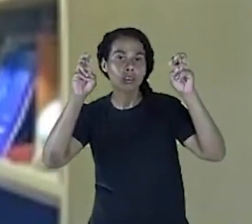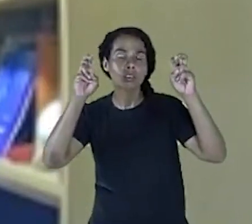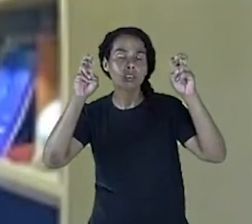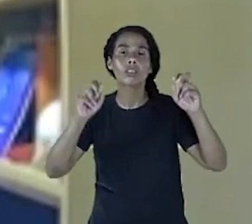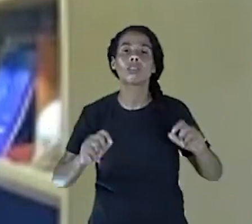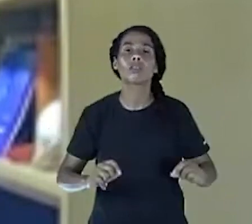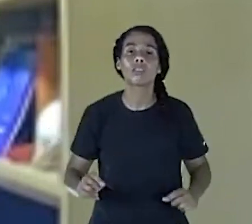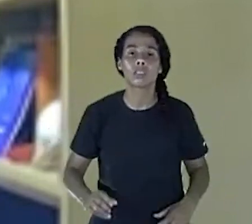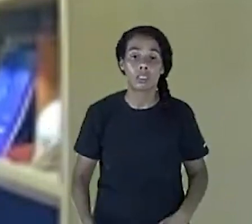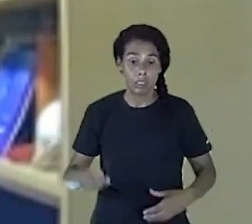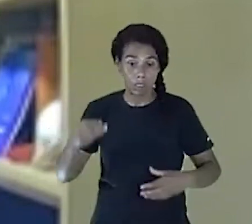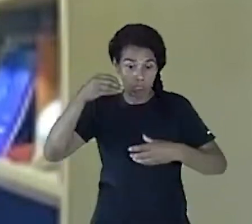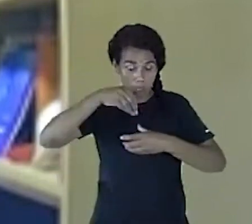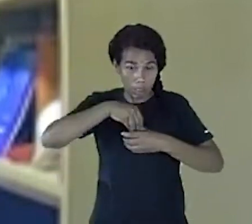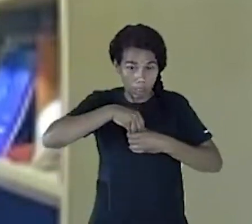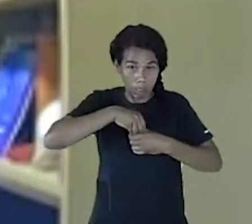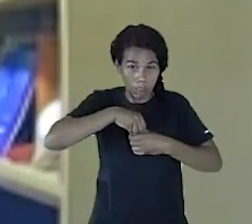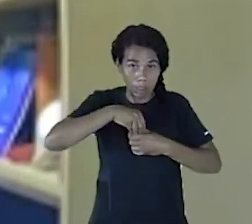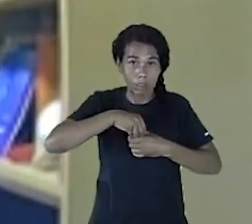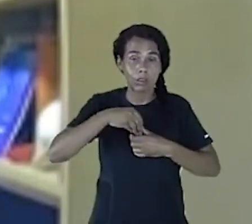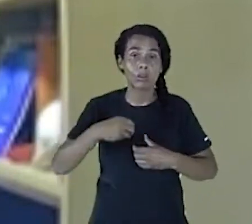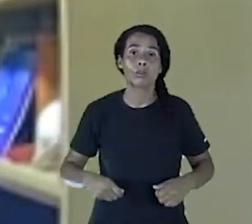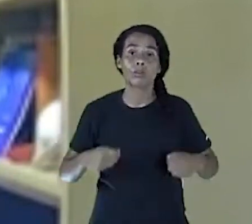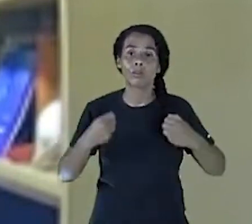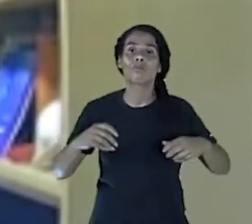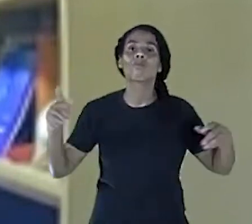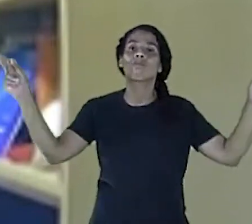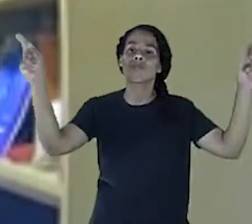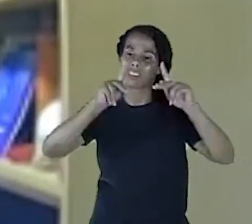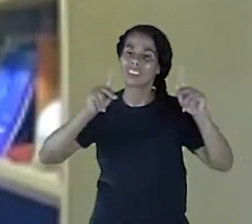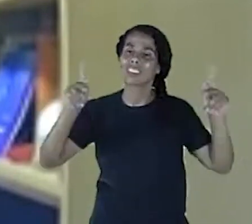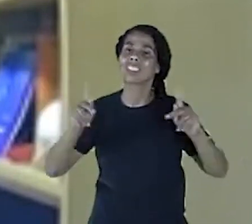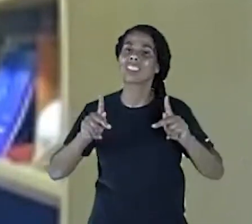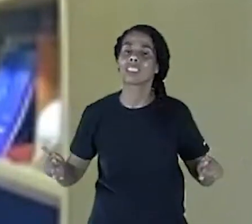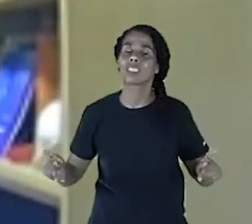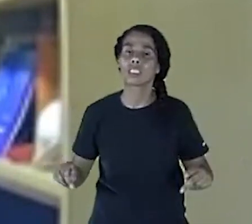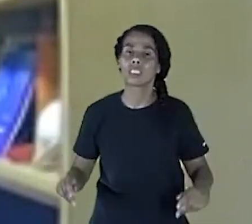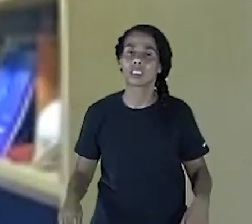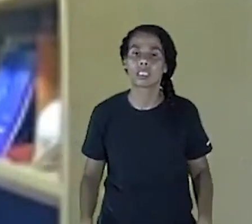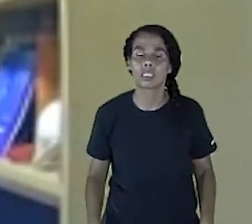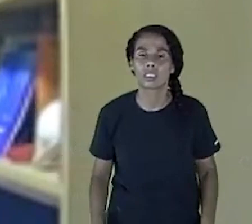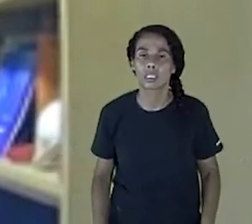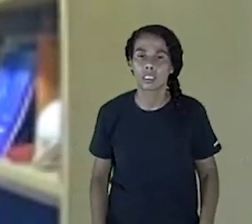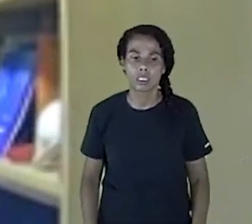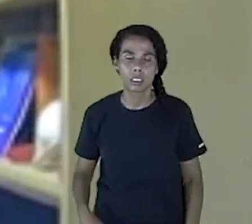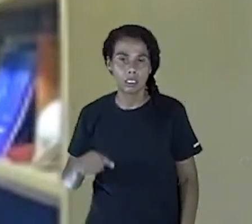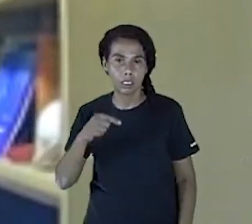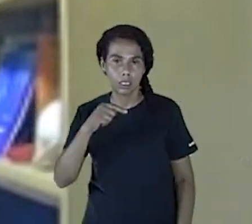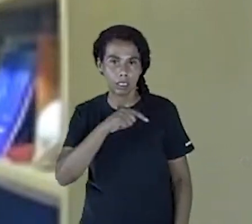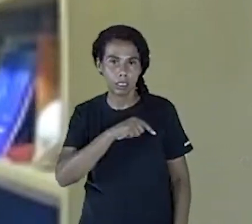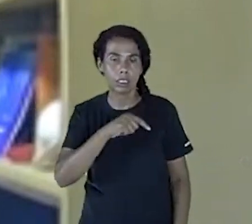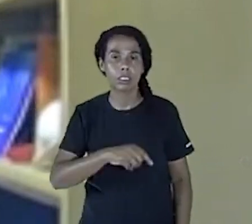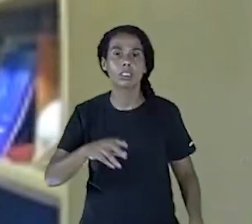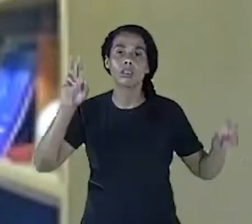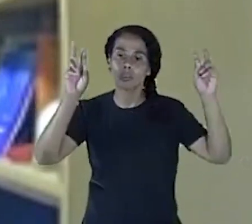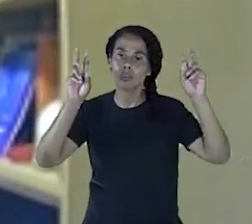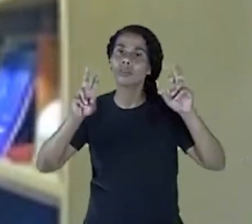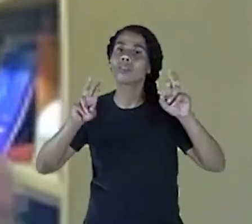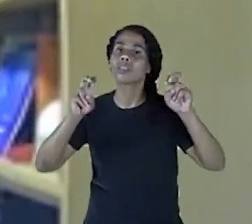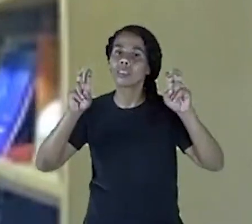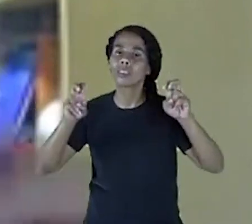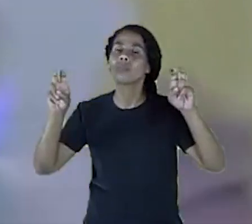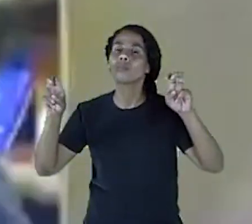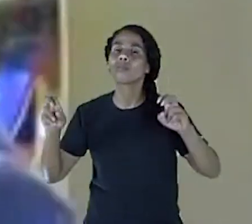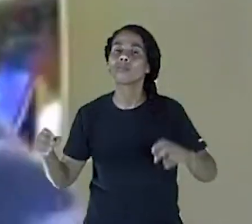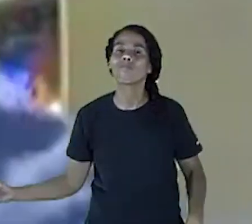né? E aí é muito interessante saber. O Gil fez um documentário, né? Não o Gil, a Andrusta, né?